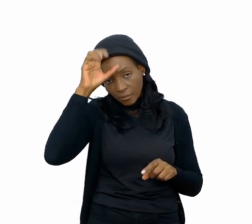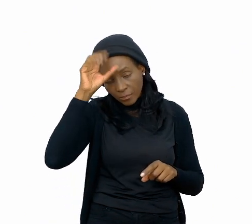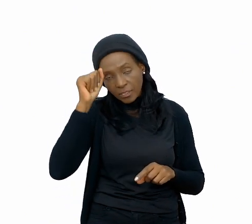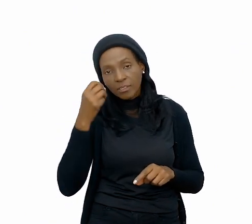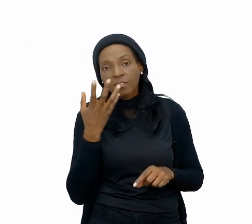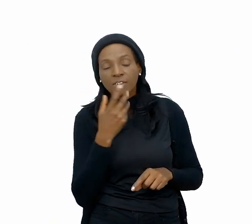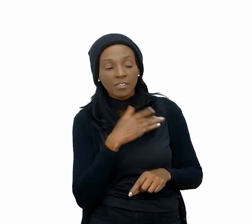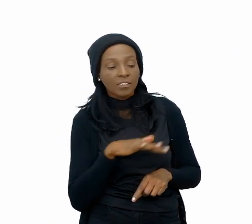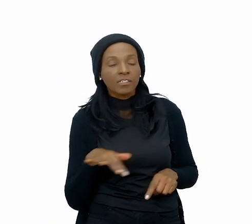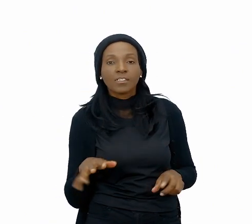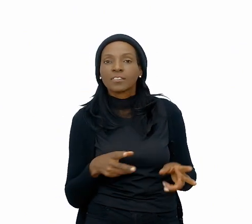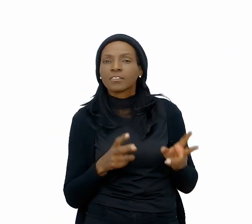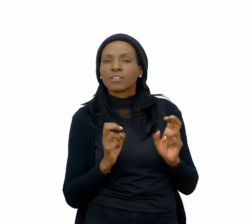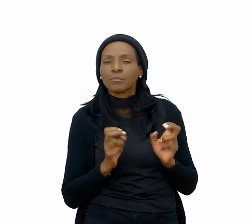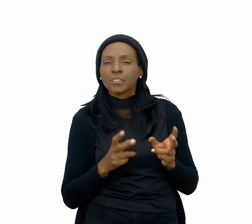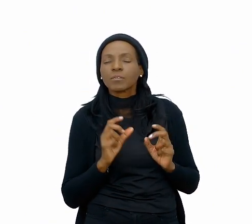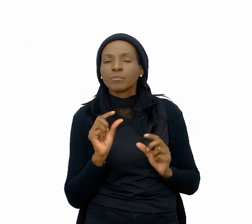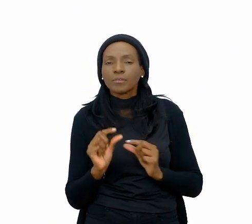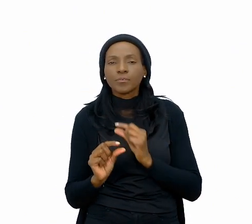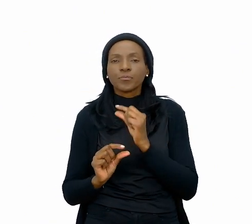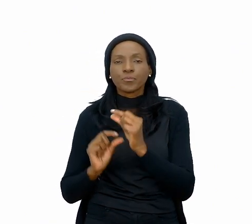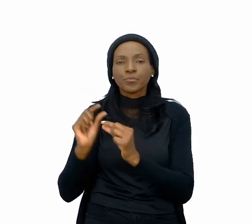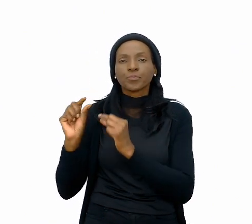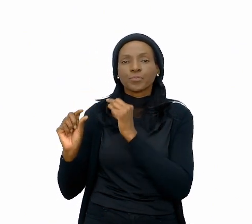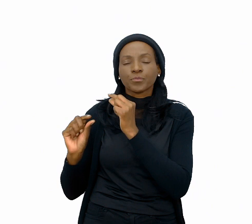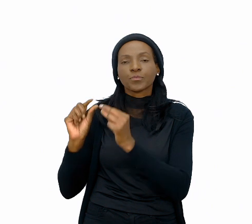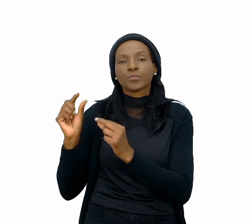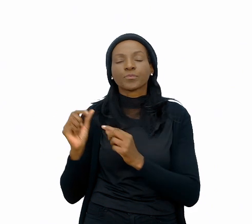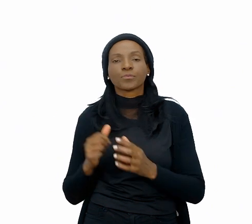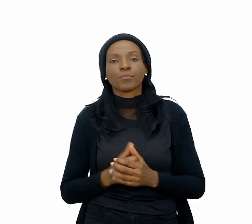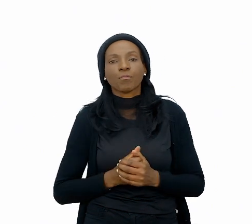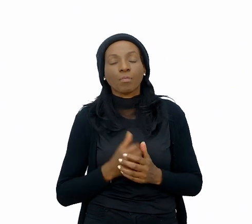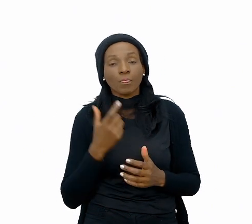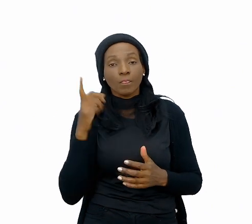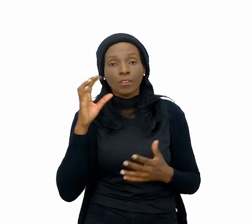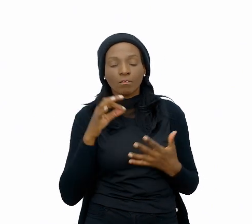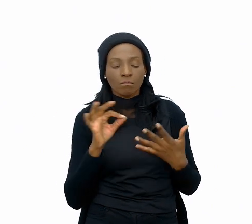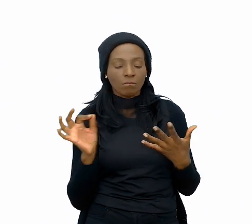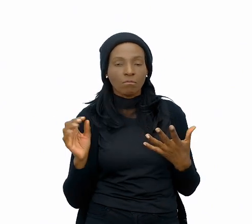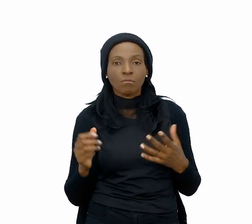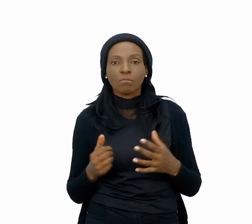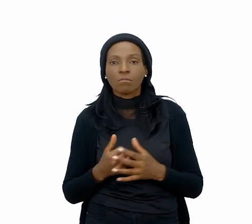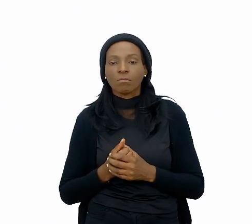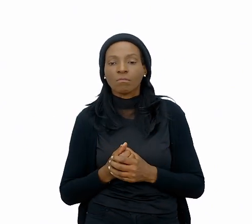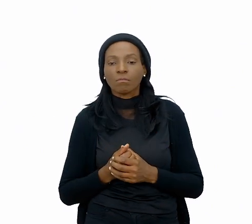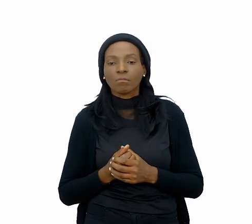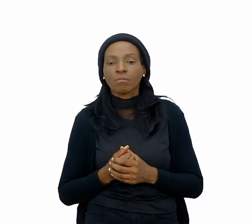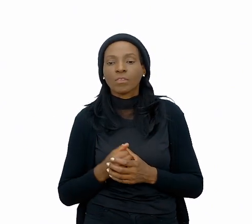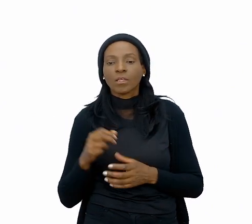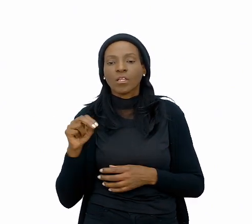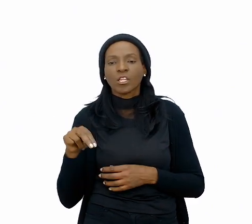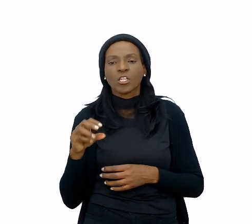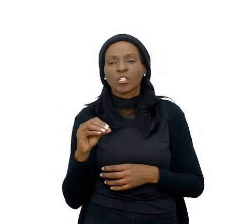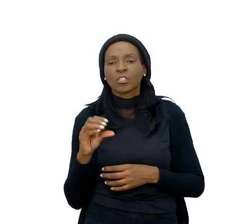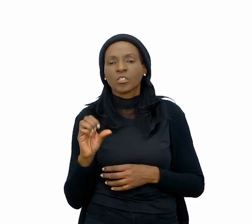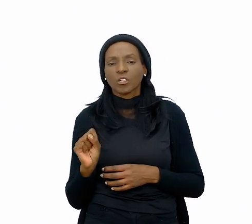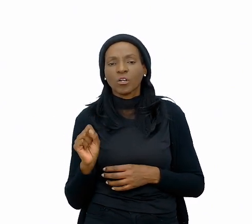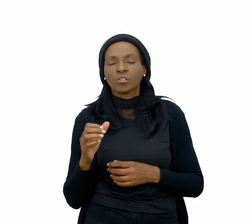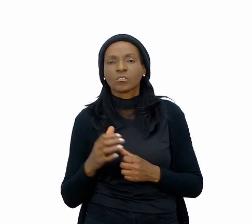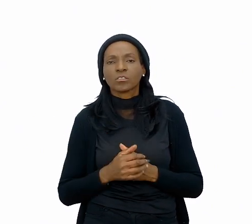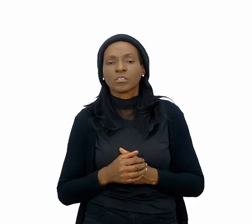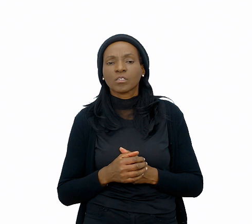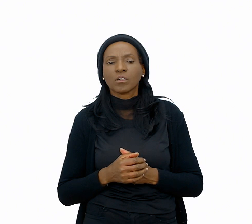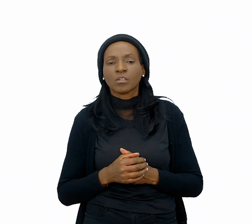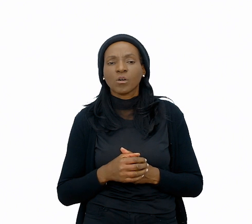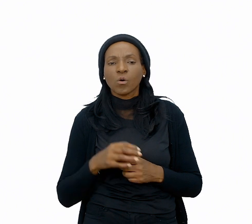vão adquirindo aí ao longo do tempo. Outro item é o papel dos nós, né? O